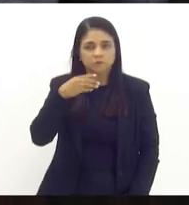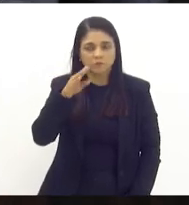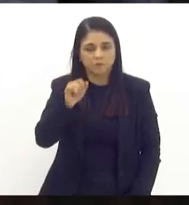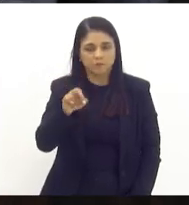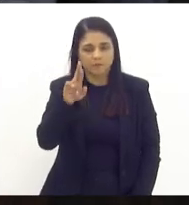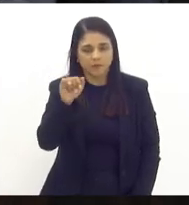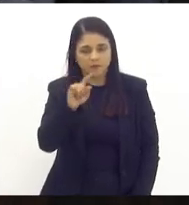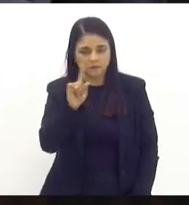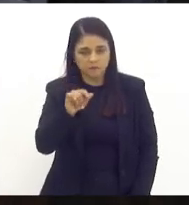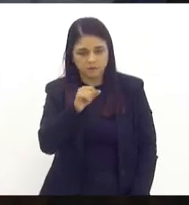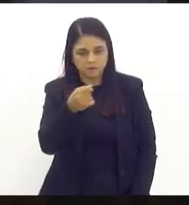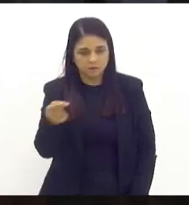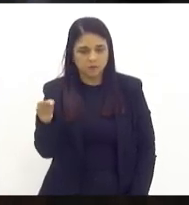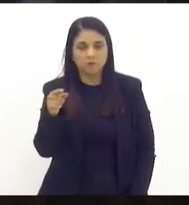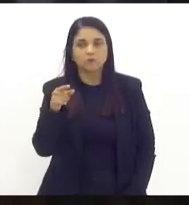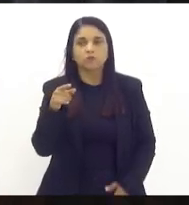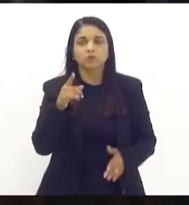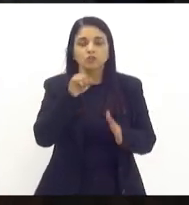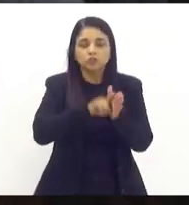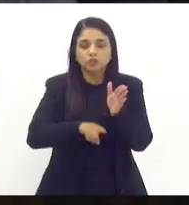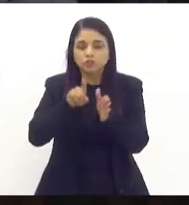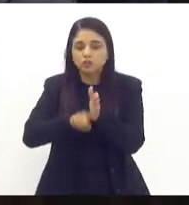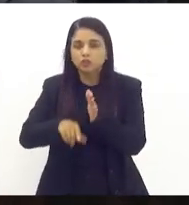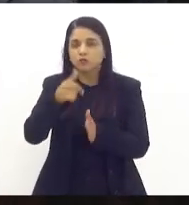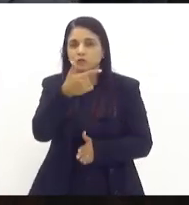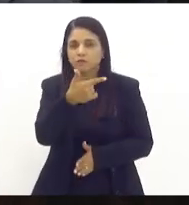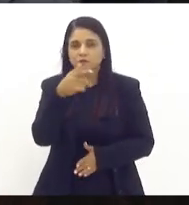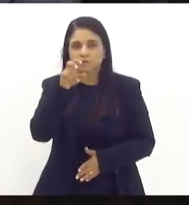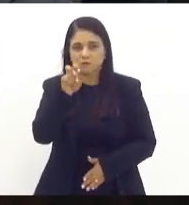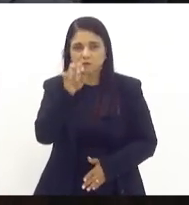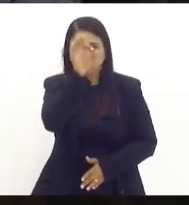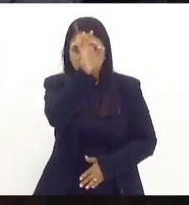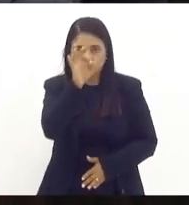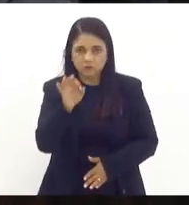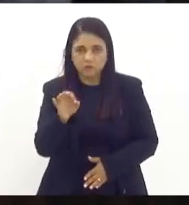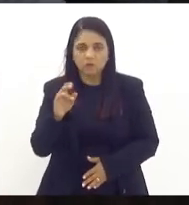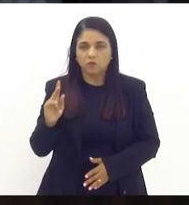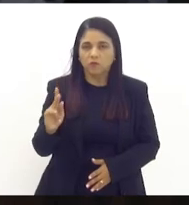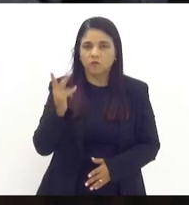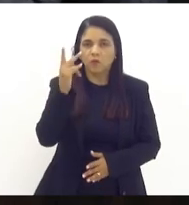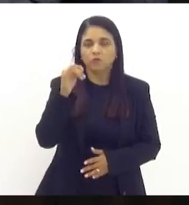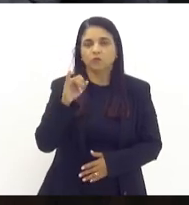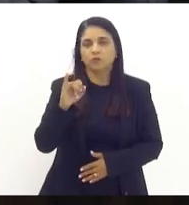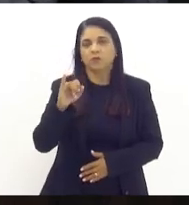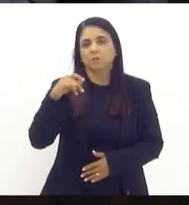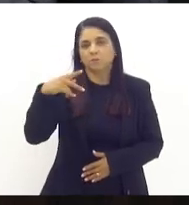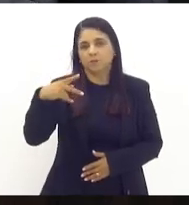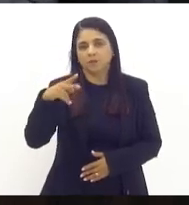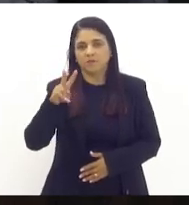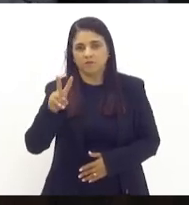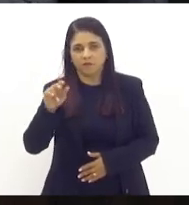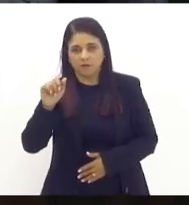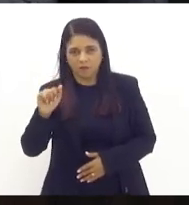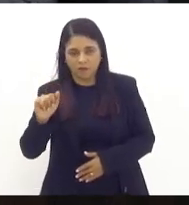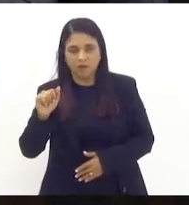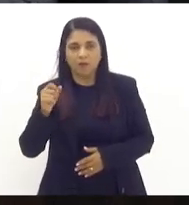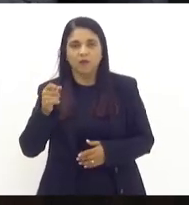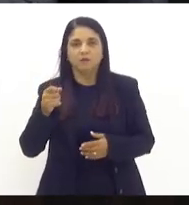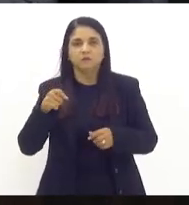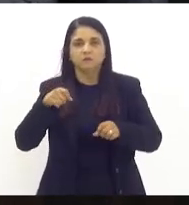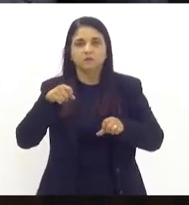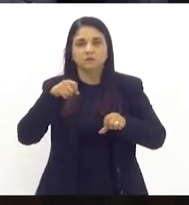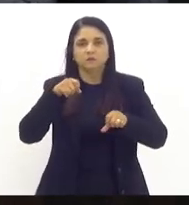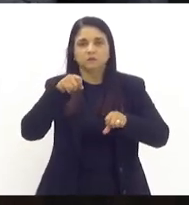sobre a o desconto de 25% do valor do IPVA das motociclistas que